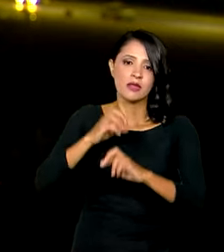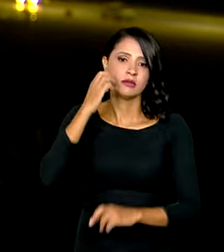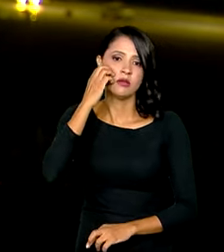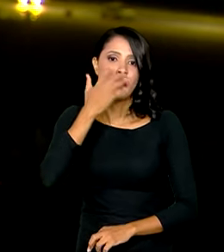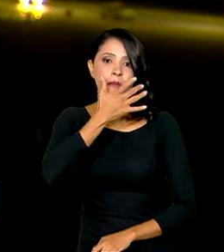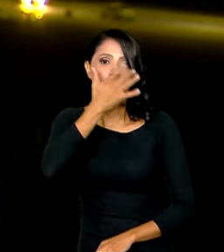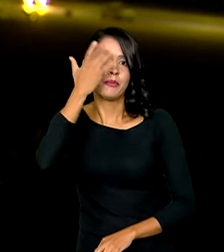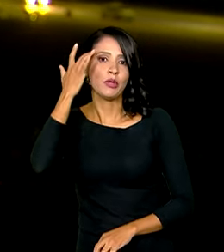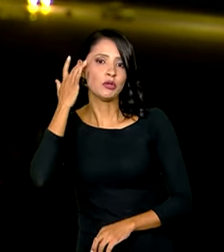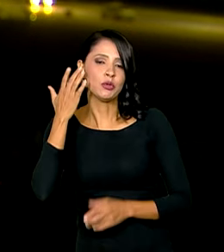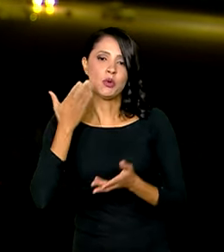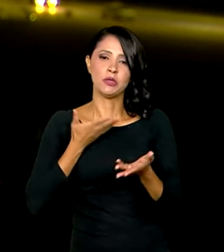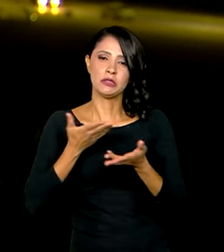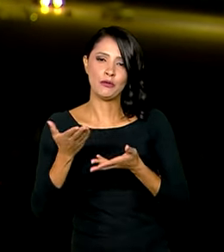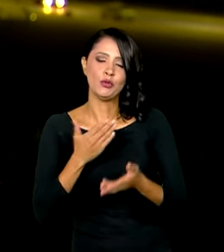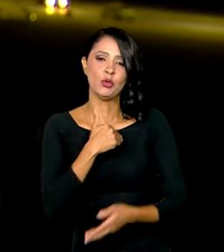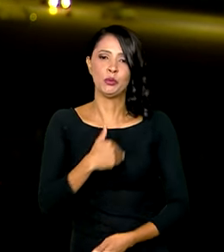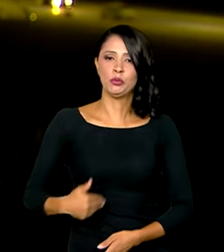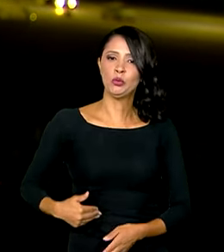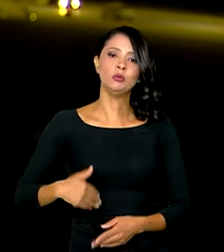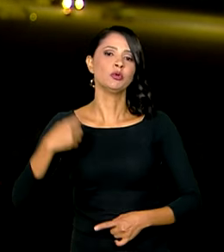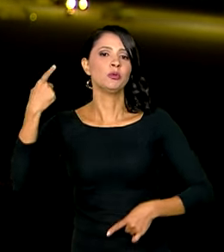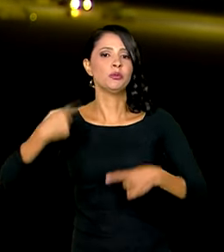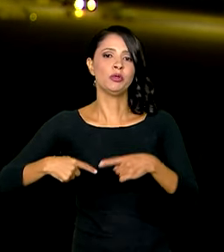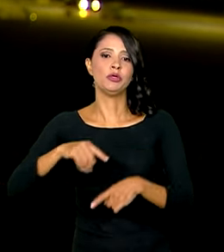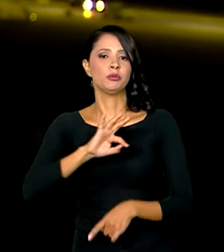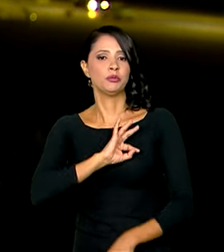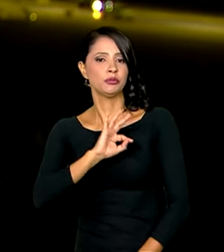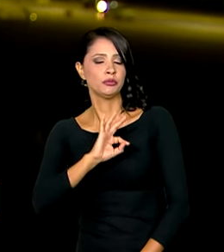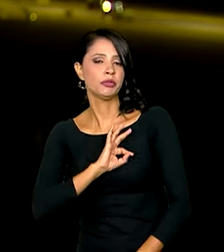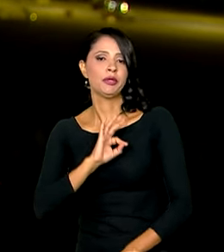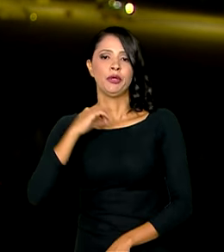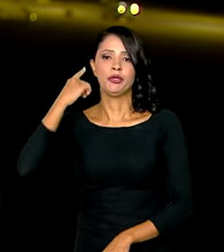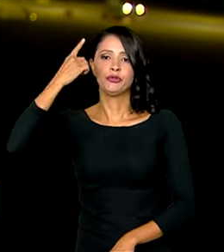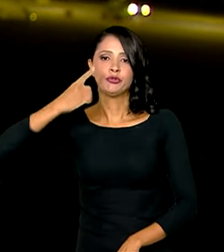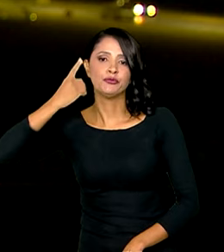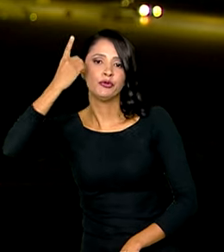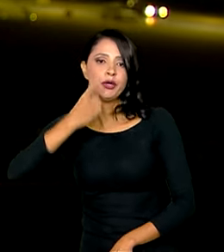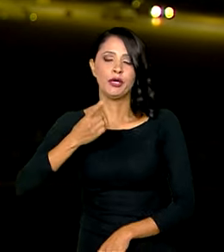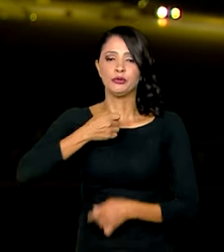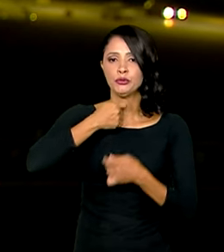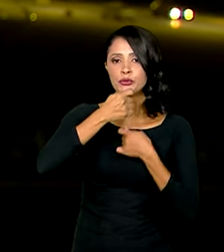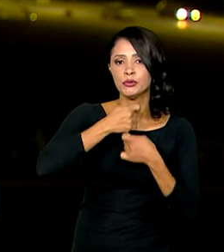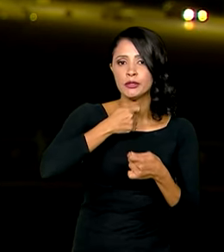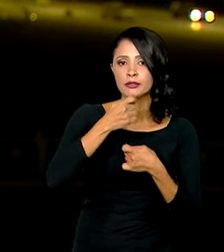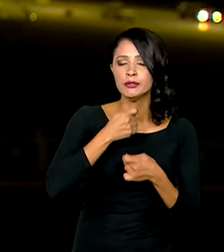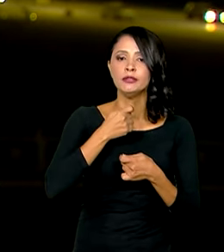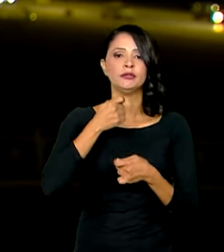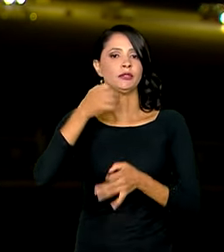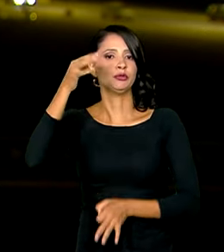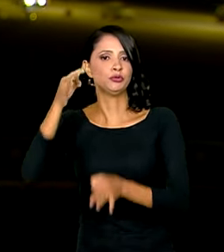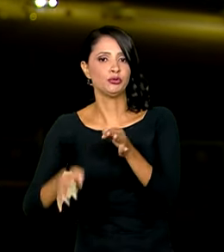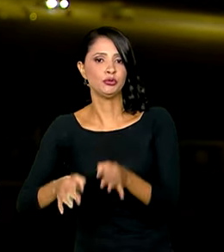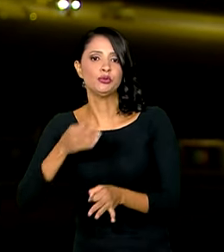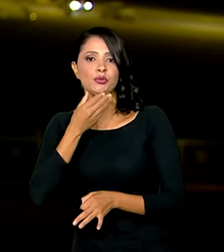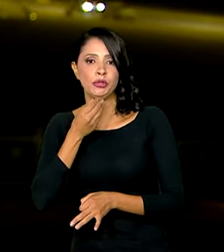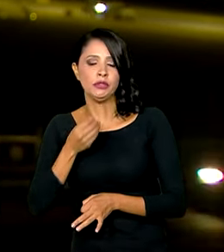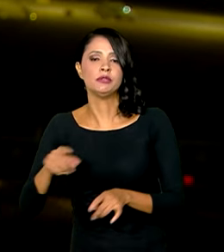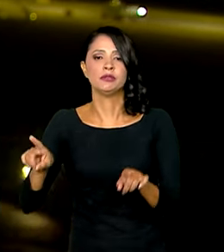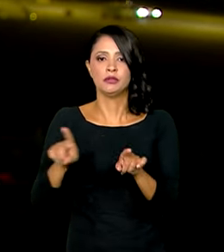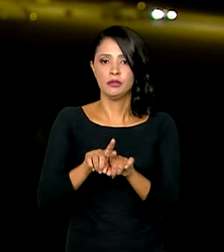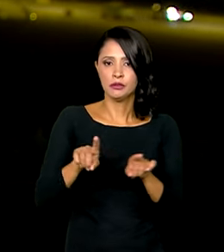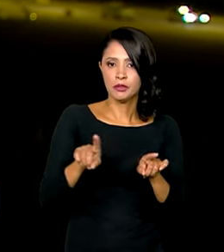pessoas como servidores públicos, políticos, policiais, advogados, jornalistas, juízes e até